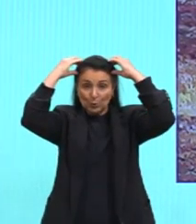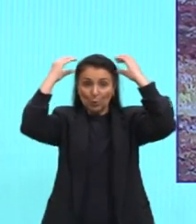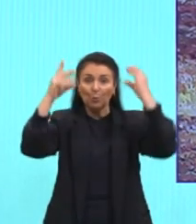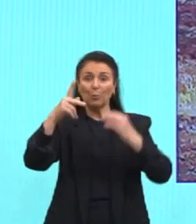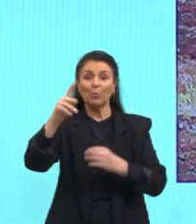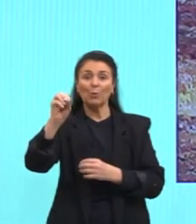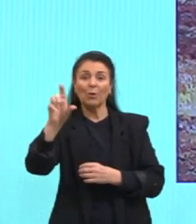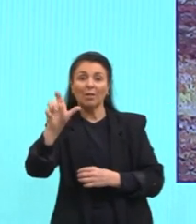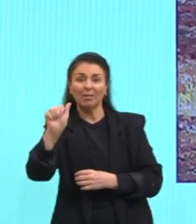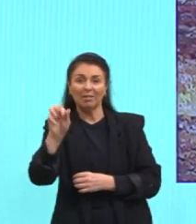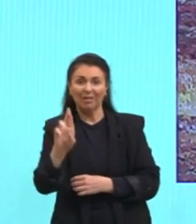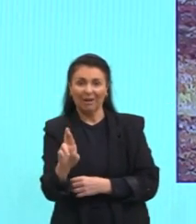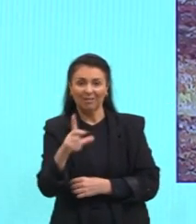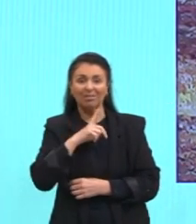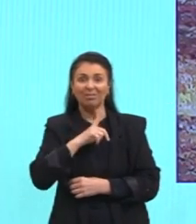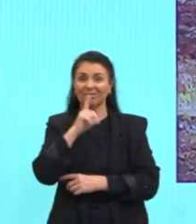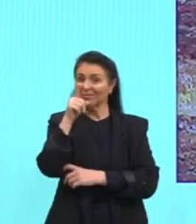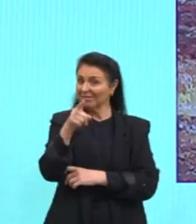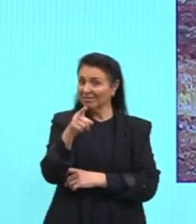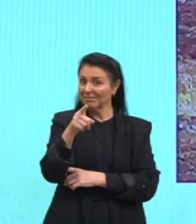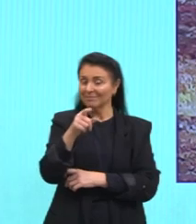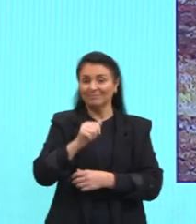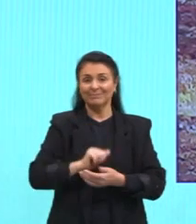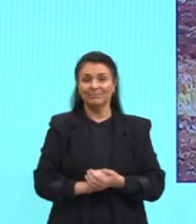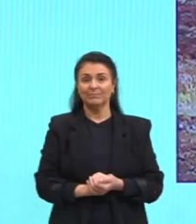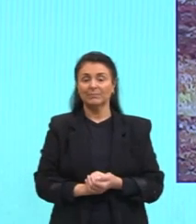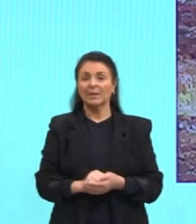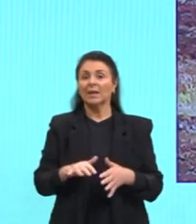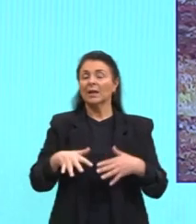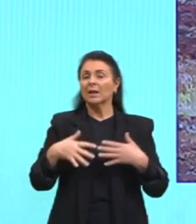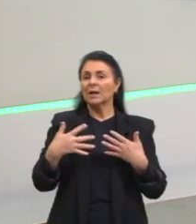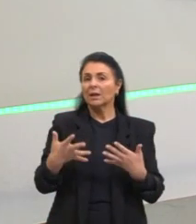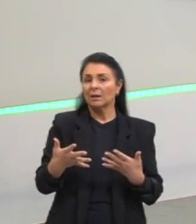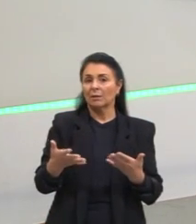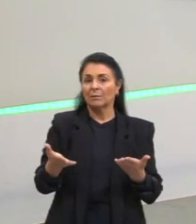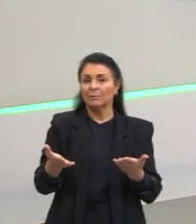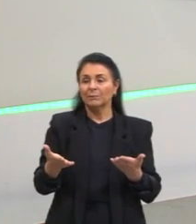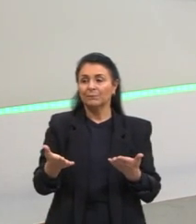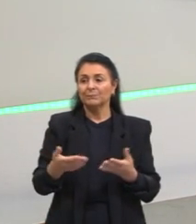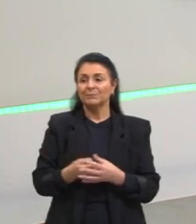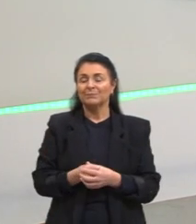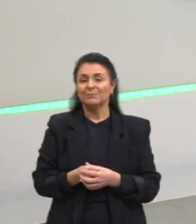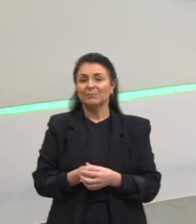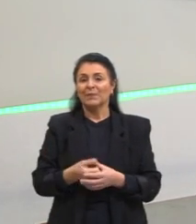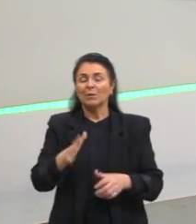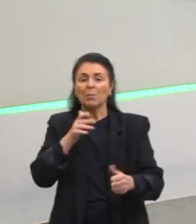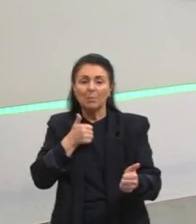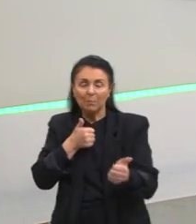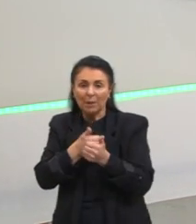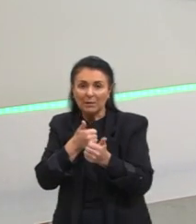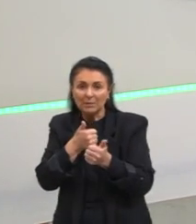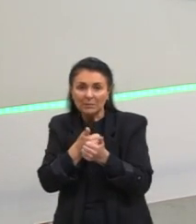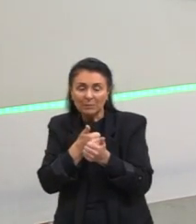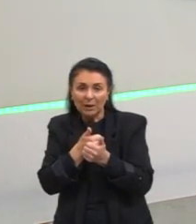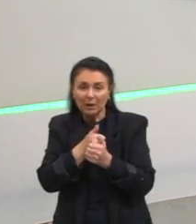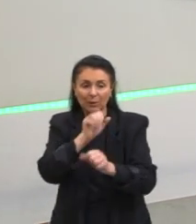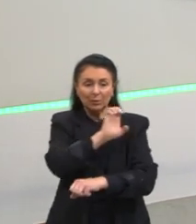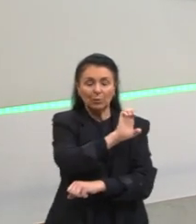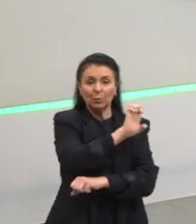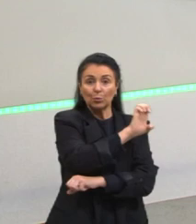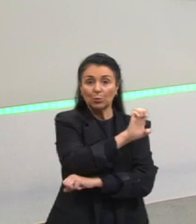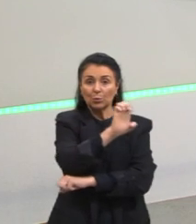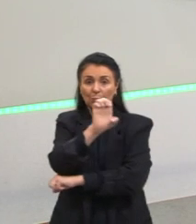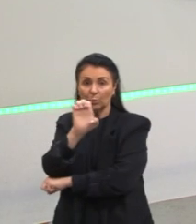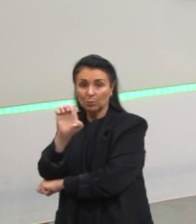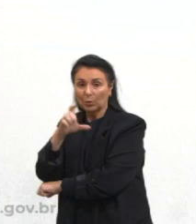aí que nós temos sobre elas tá bom pouco mais perto do Equador Então nós vamos ter a